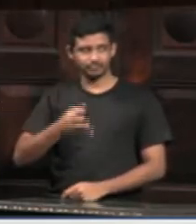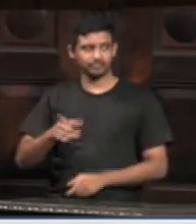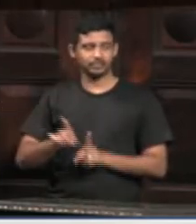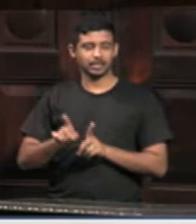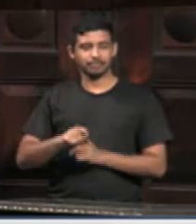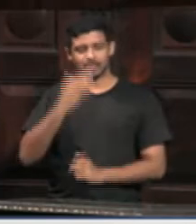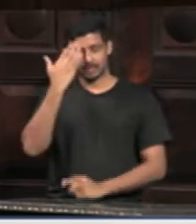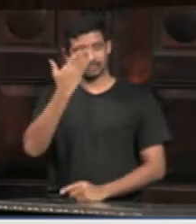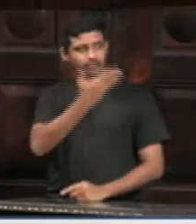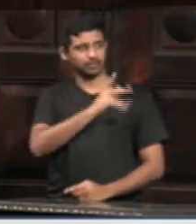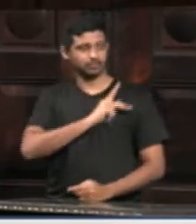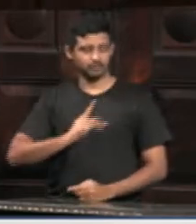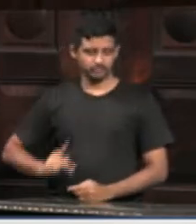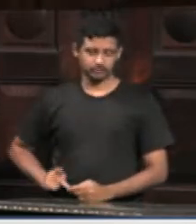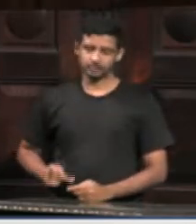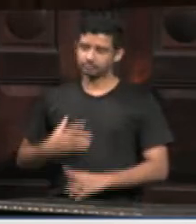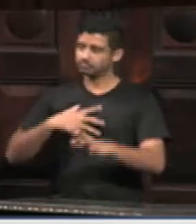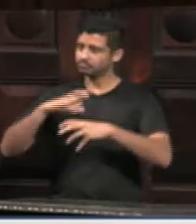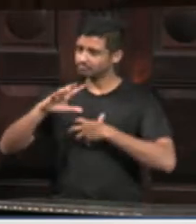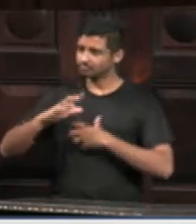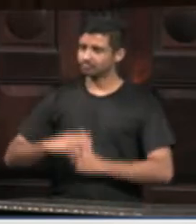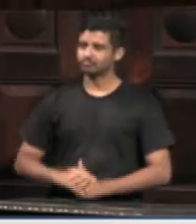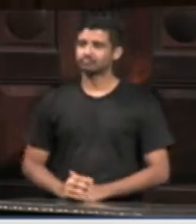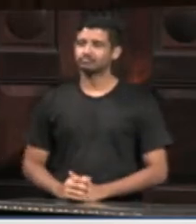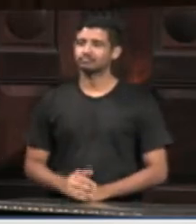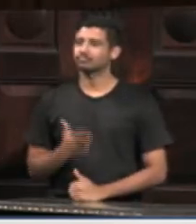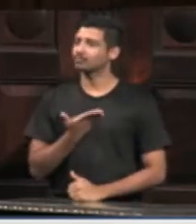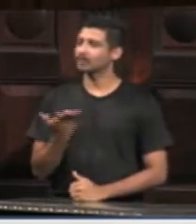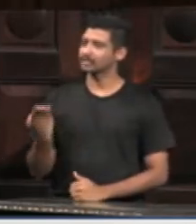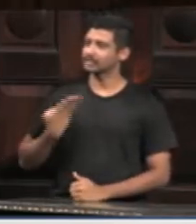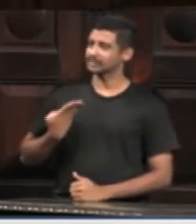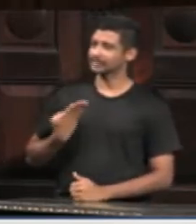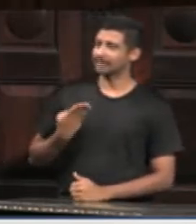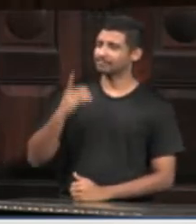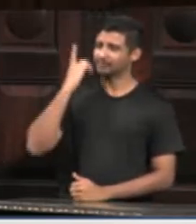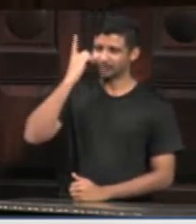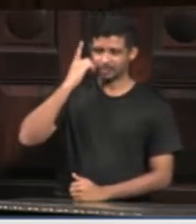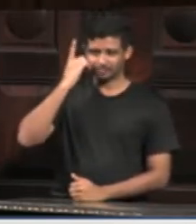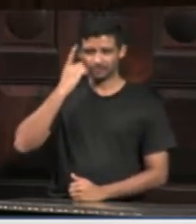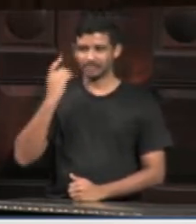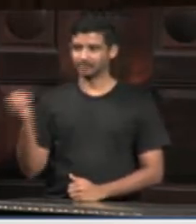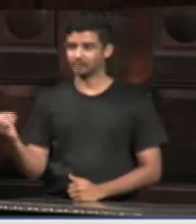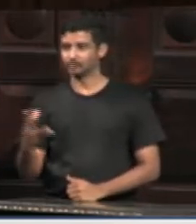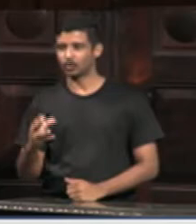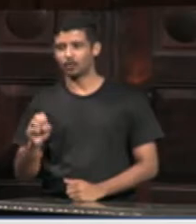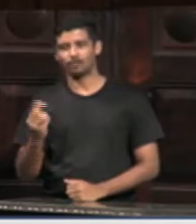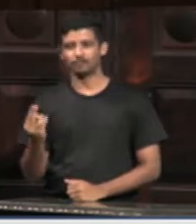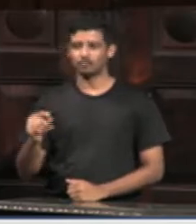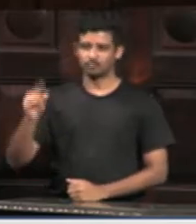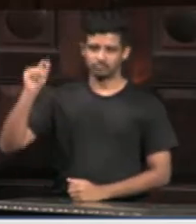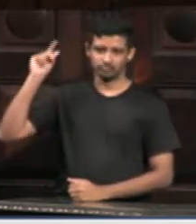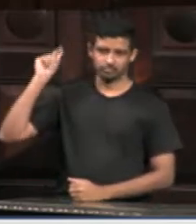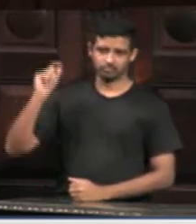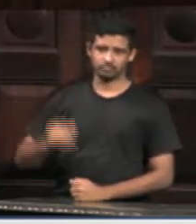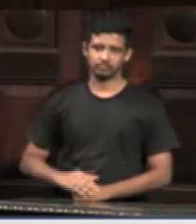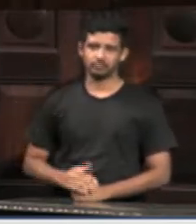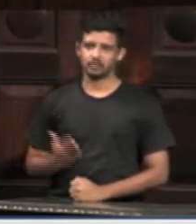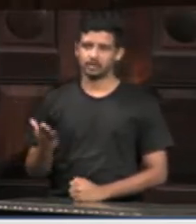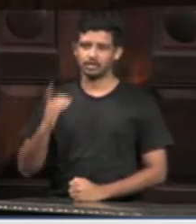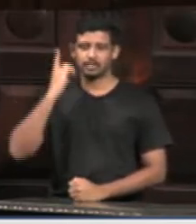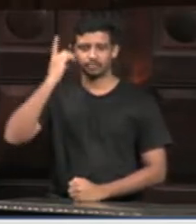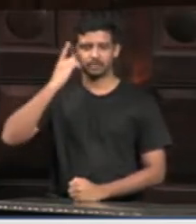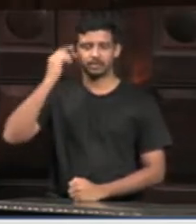pela compreensão, e meus queridos deputados eleitos e novos deputados, deputado André